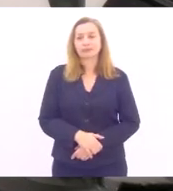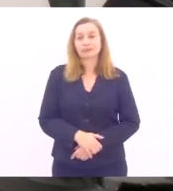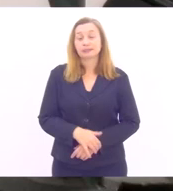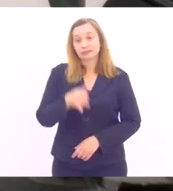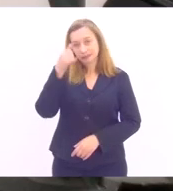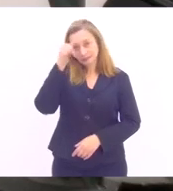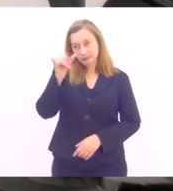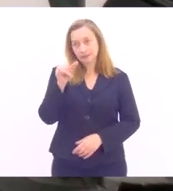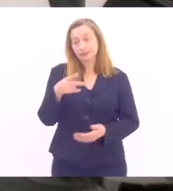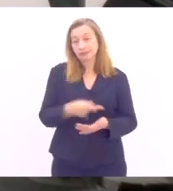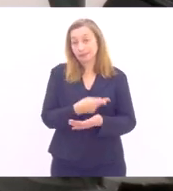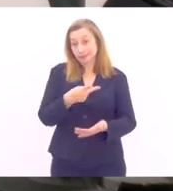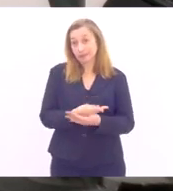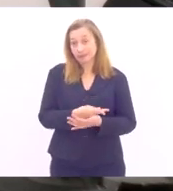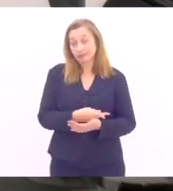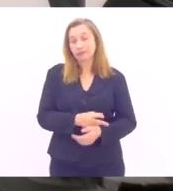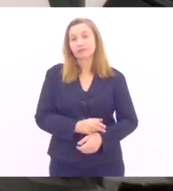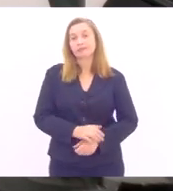evitar injustiças,